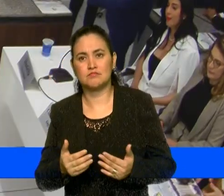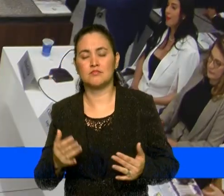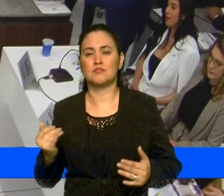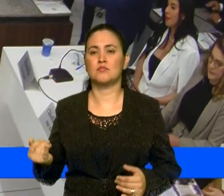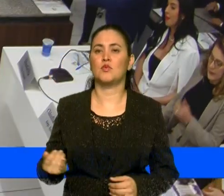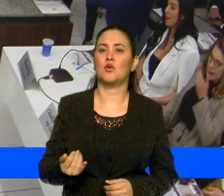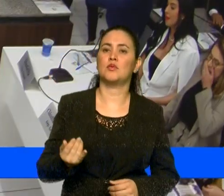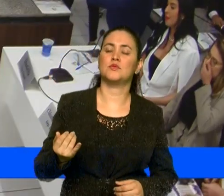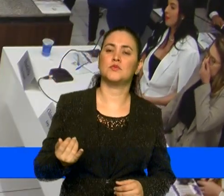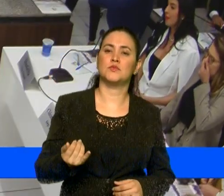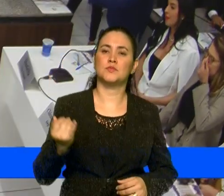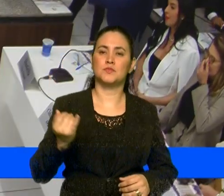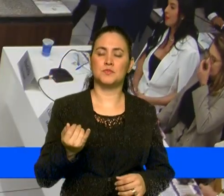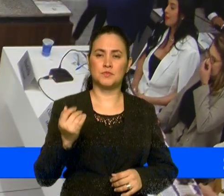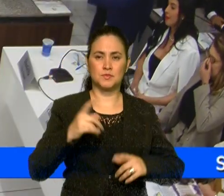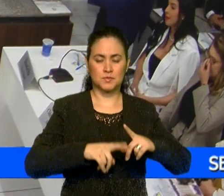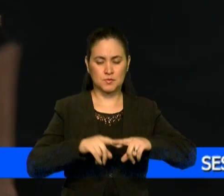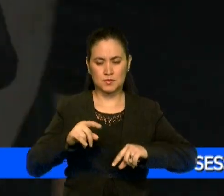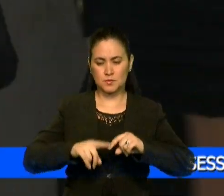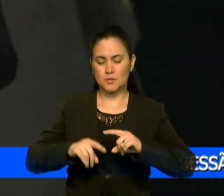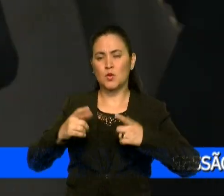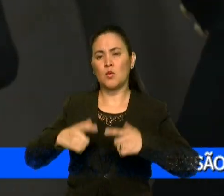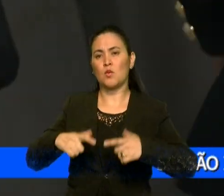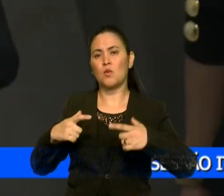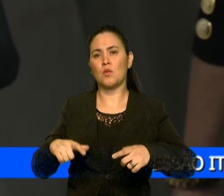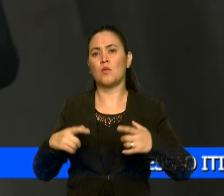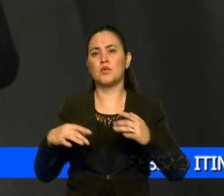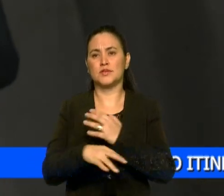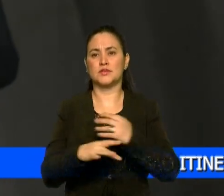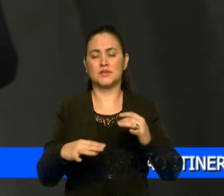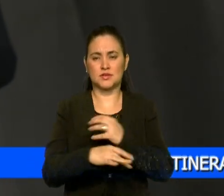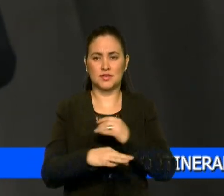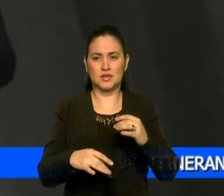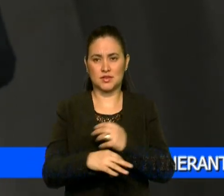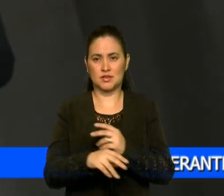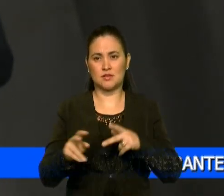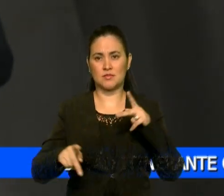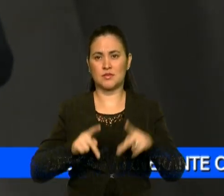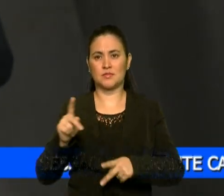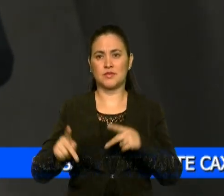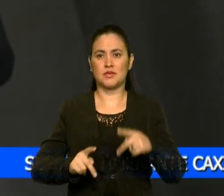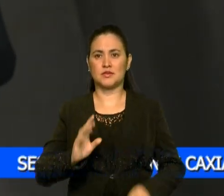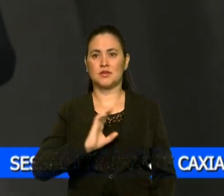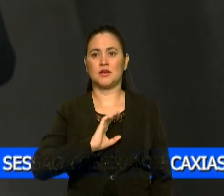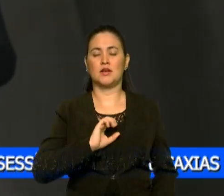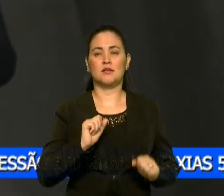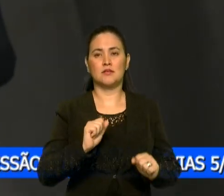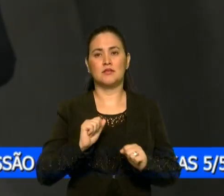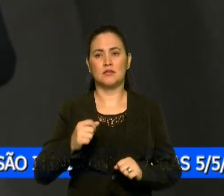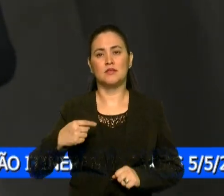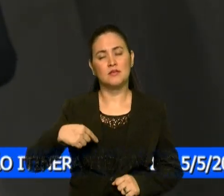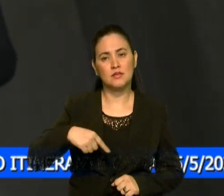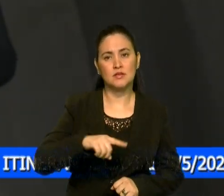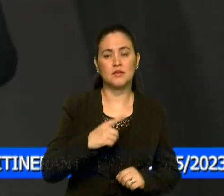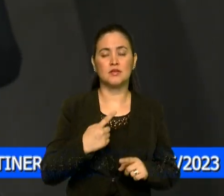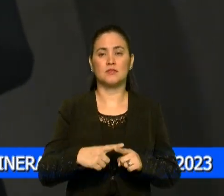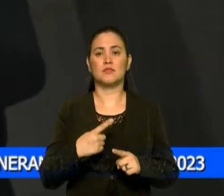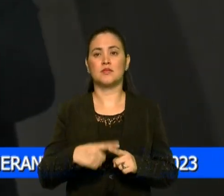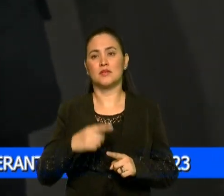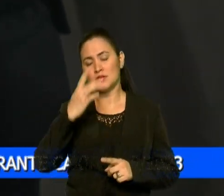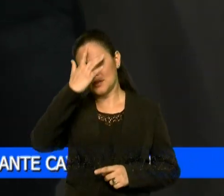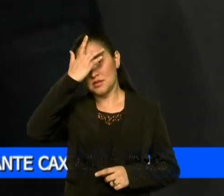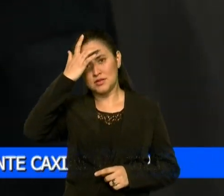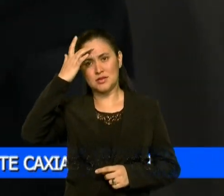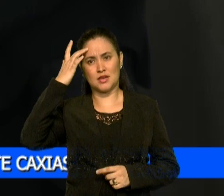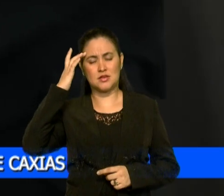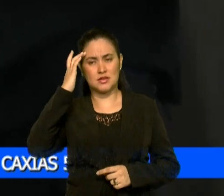um espaço para que os cidadãos de Caxias possam ir, para que aquelas pessoas que vendem, os